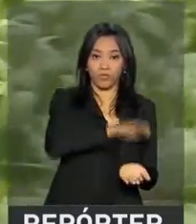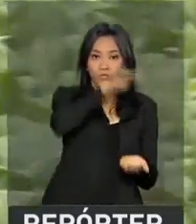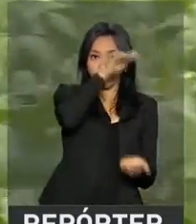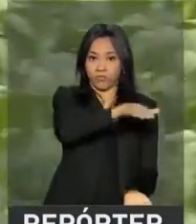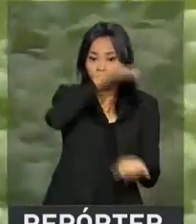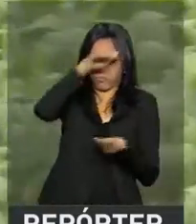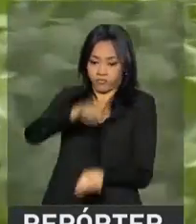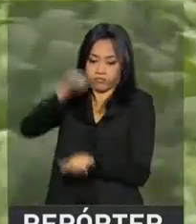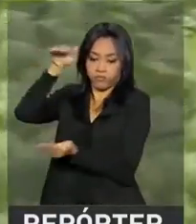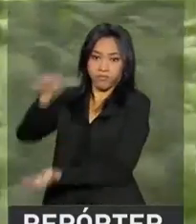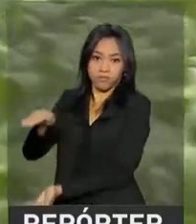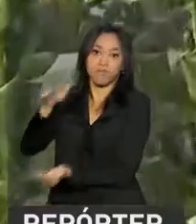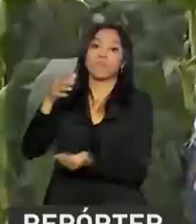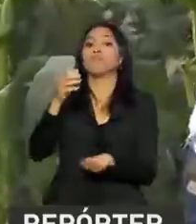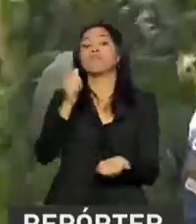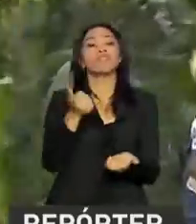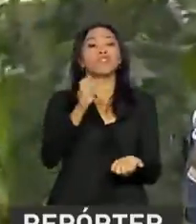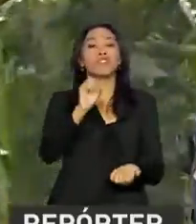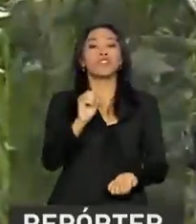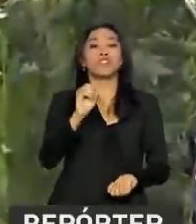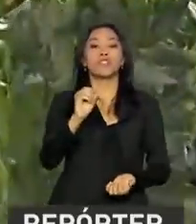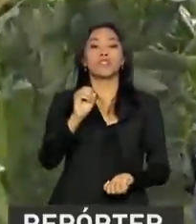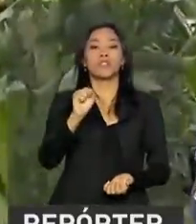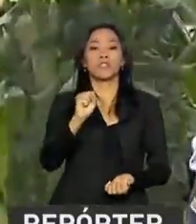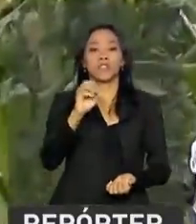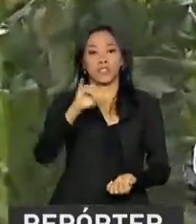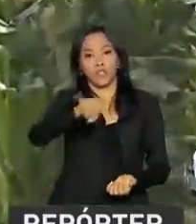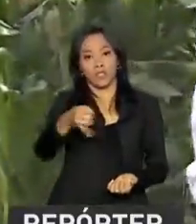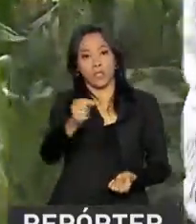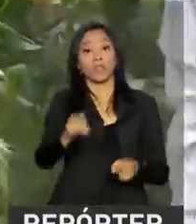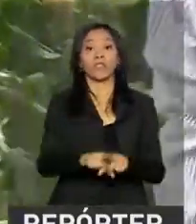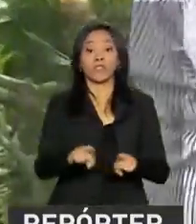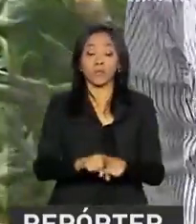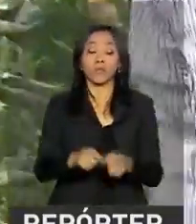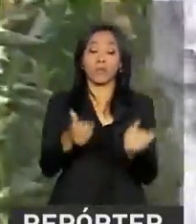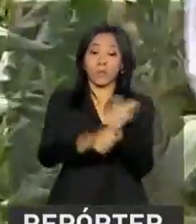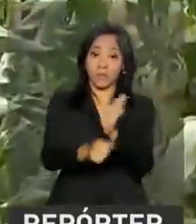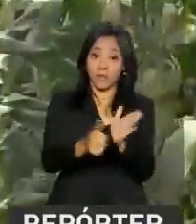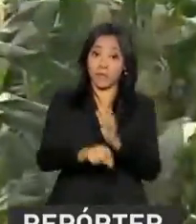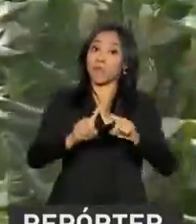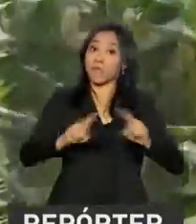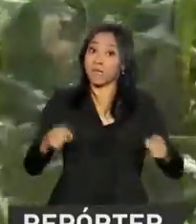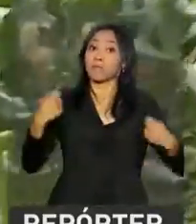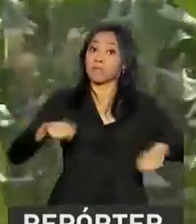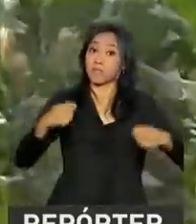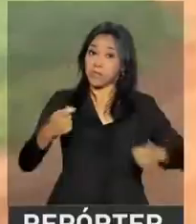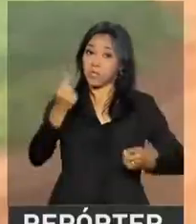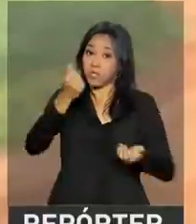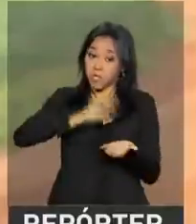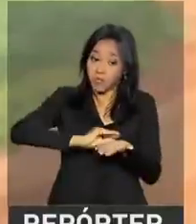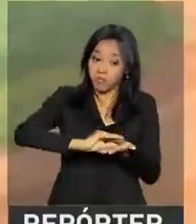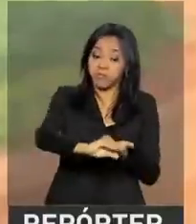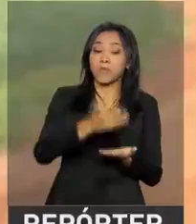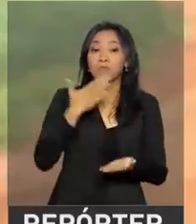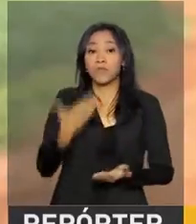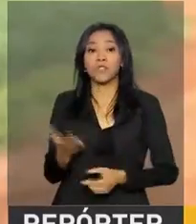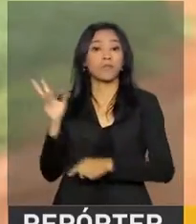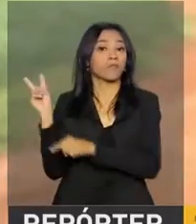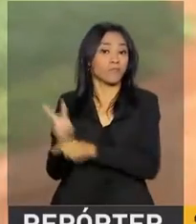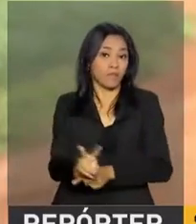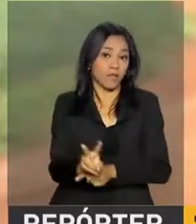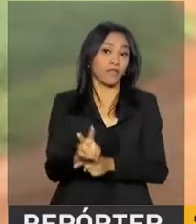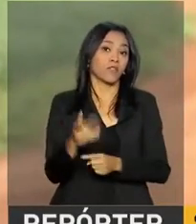de feijão. Mas para isso, precisou investir em vários insumos e ter acesso aos créditos bancários. Nós dependemos